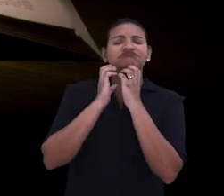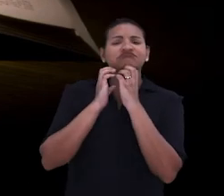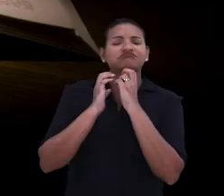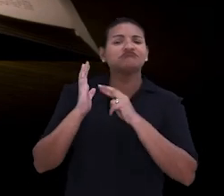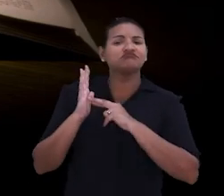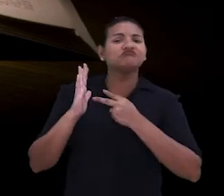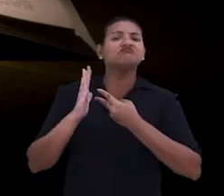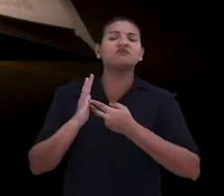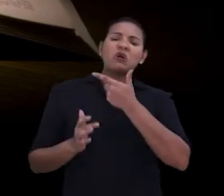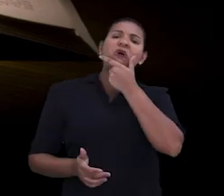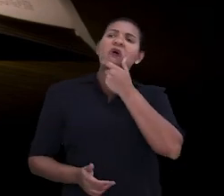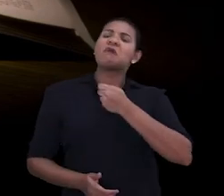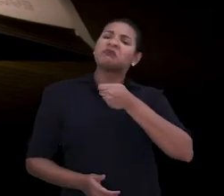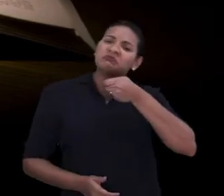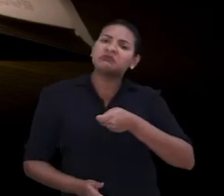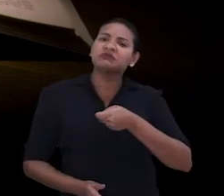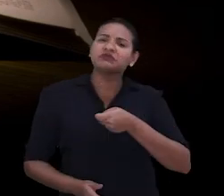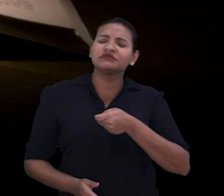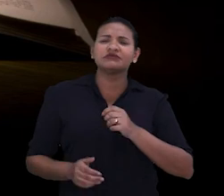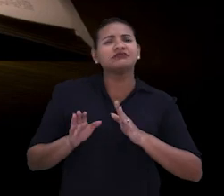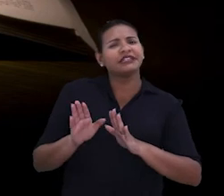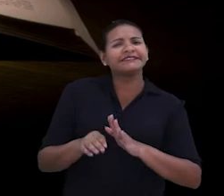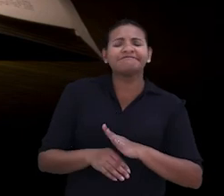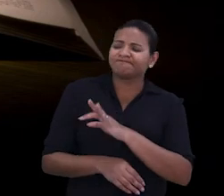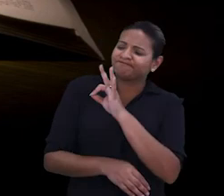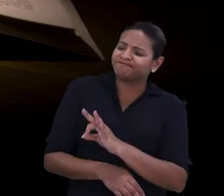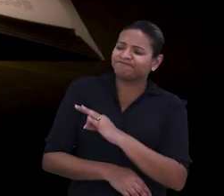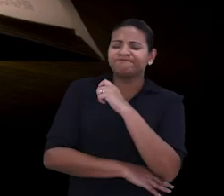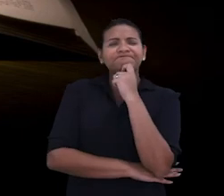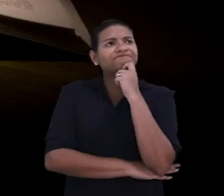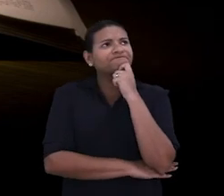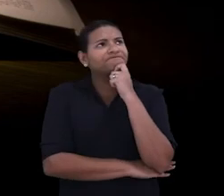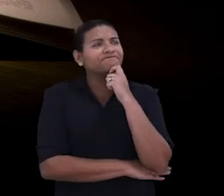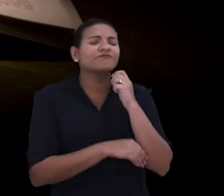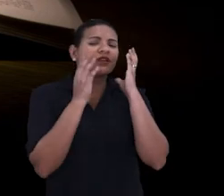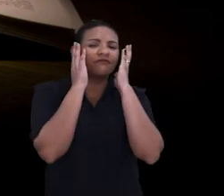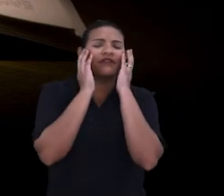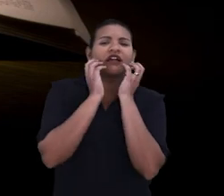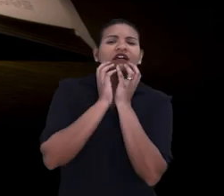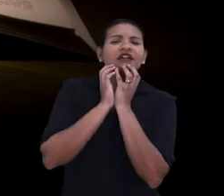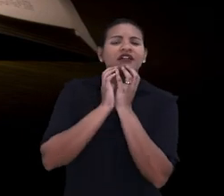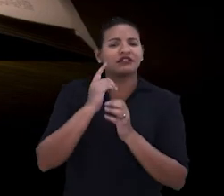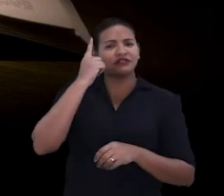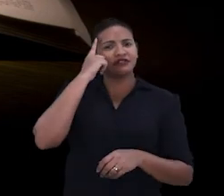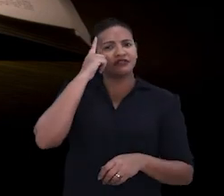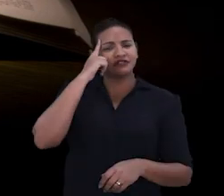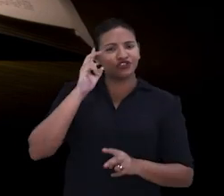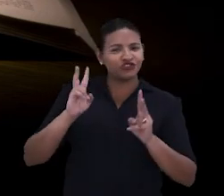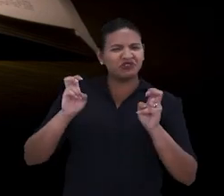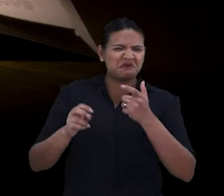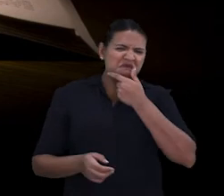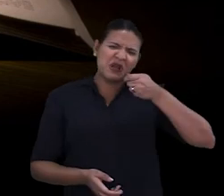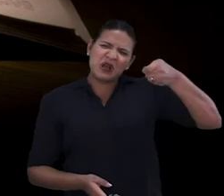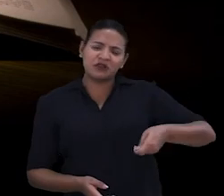numa garantia de honra. Talvez não aceita pelos cartórios, mas prezada como tal. A barba nos introduz não